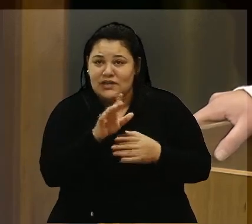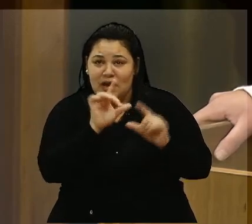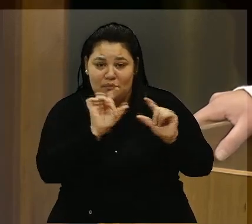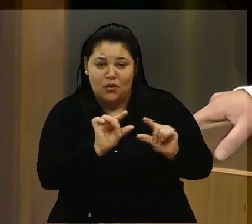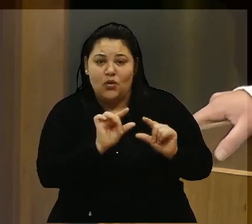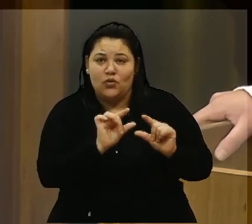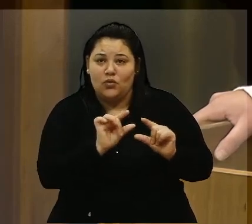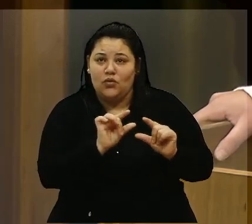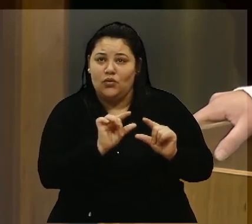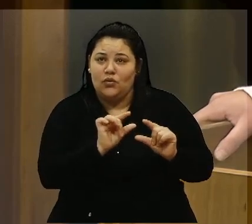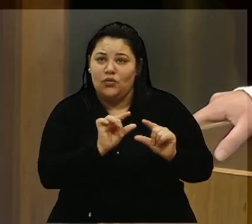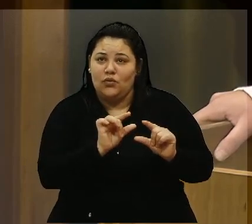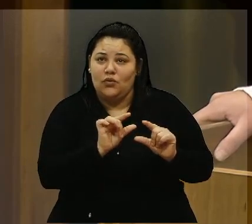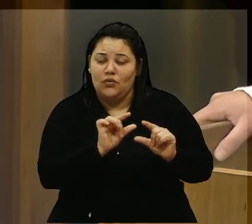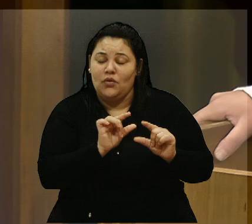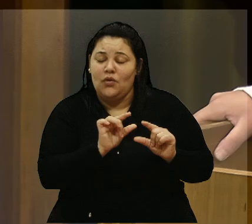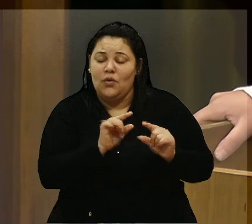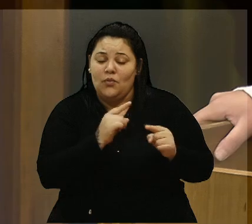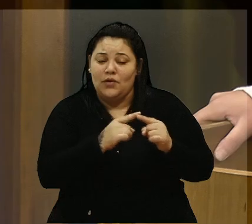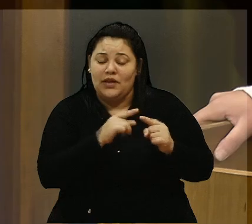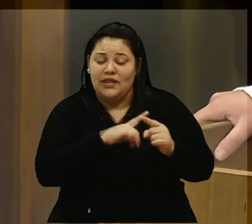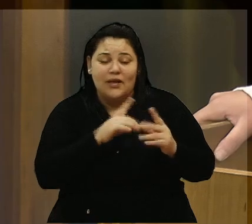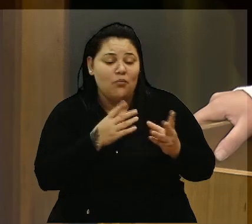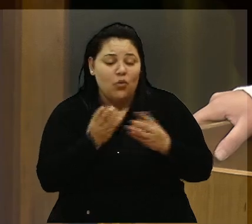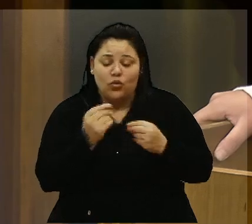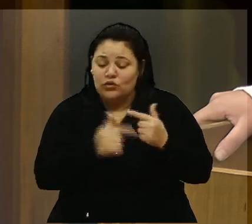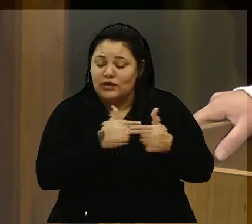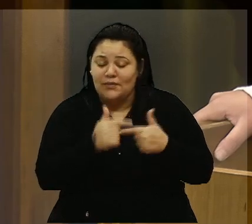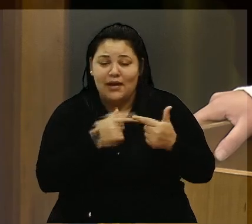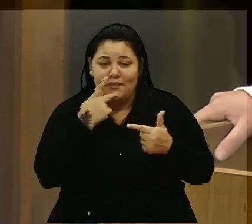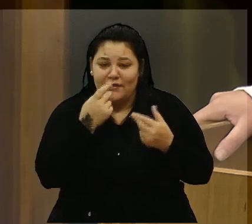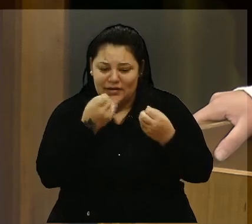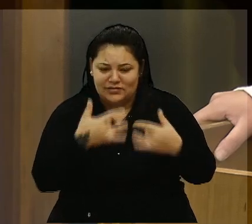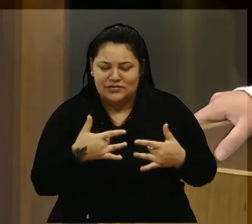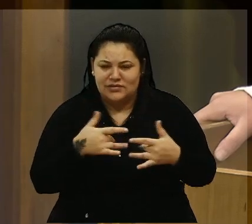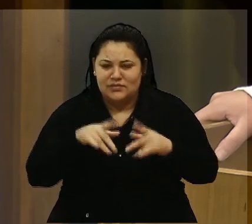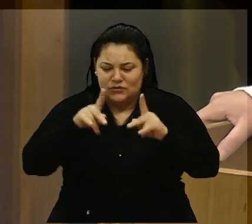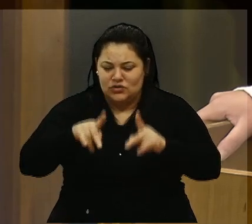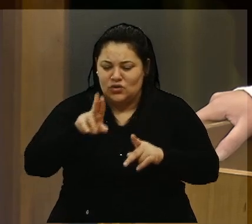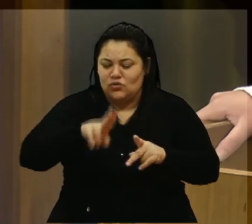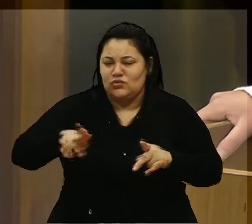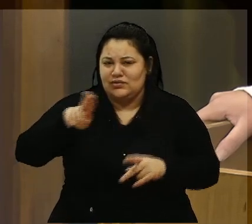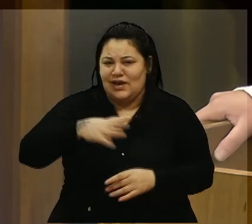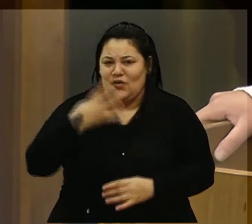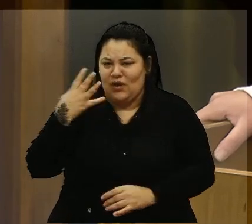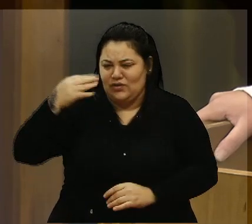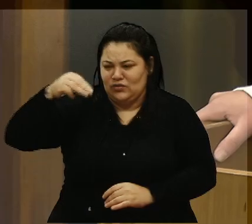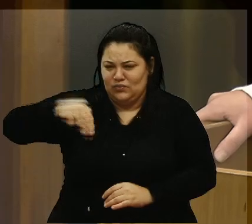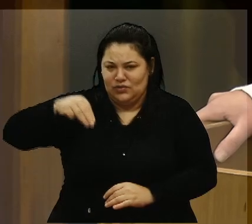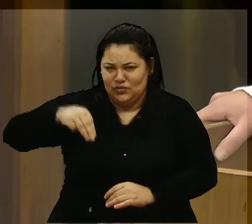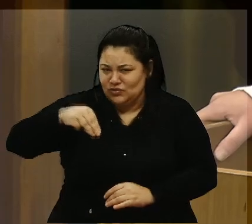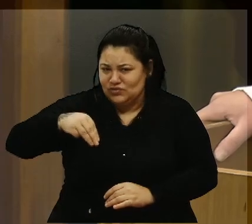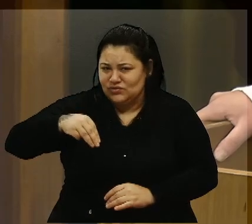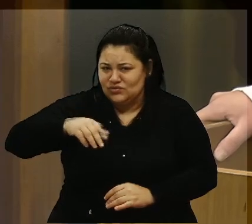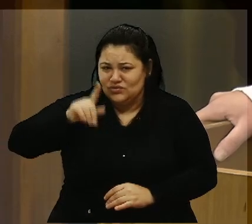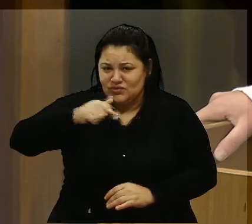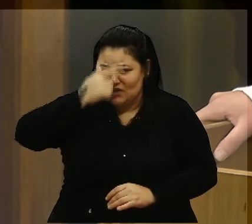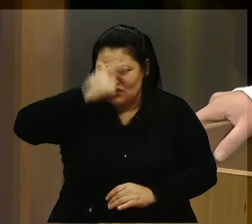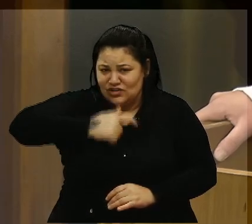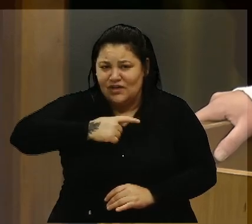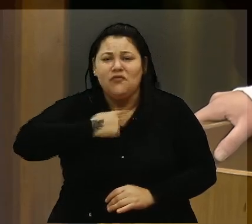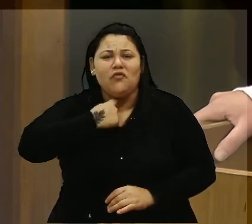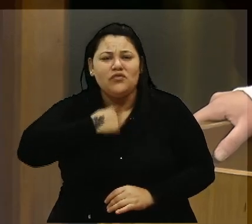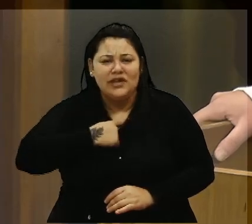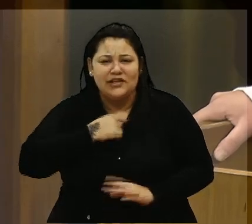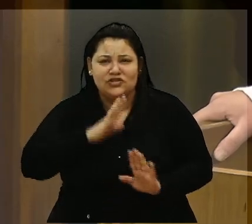coisas que a gente está aqui para falar. Então, se alguém usa só 4 minutos, será que isso é vontade de esclarecer